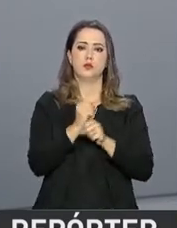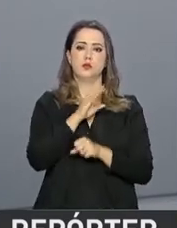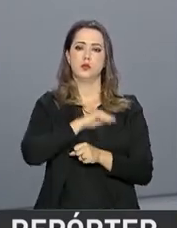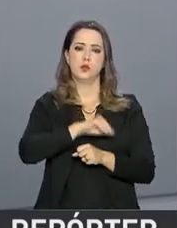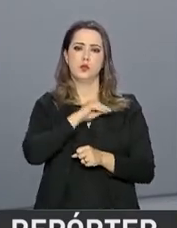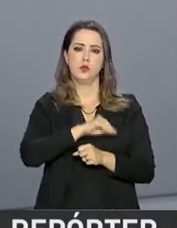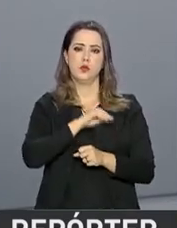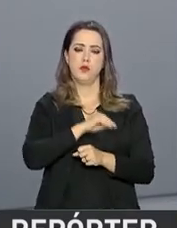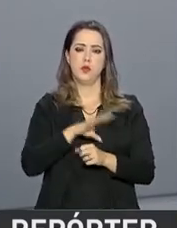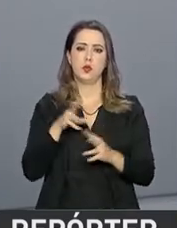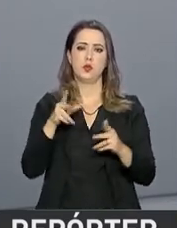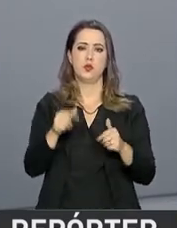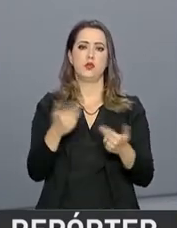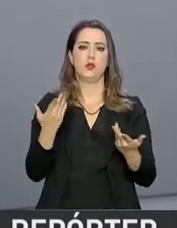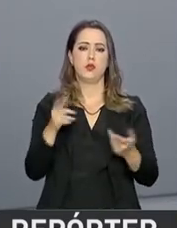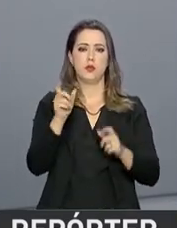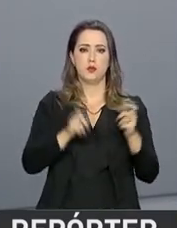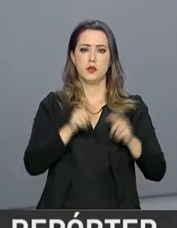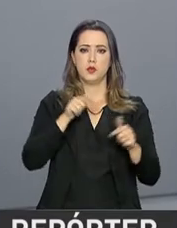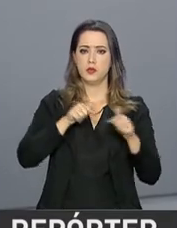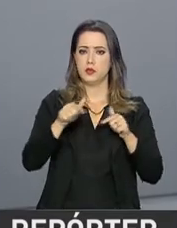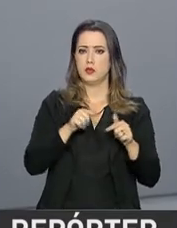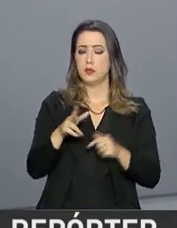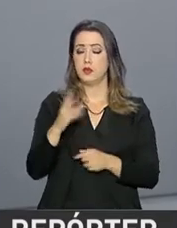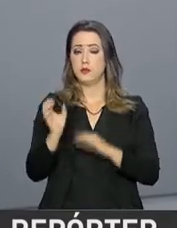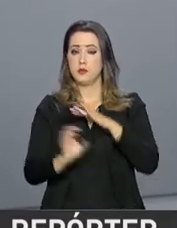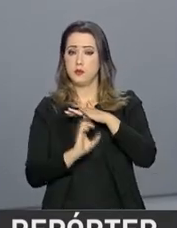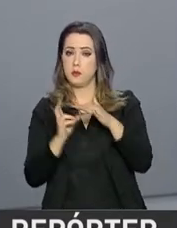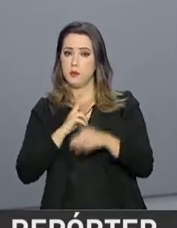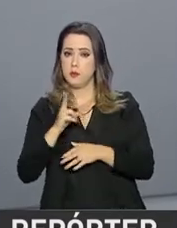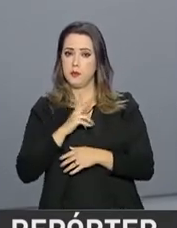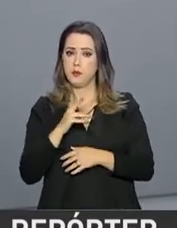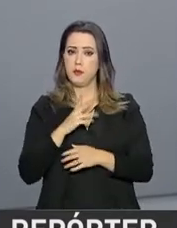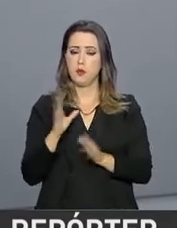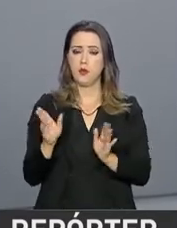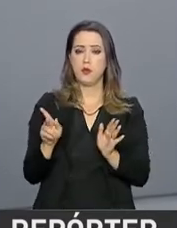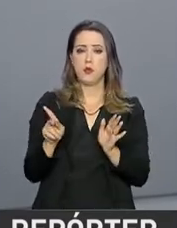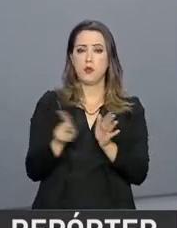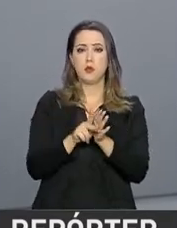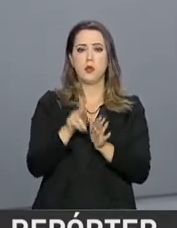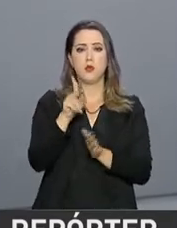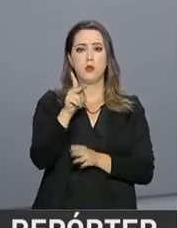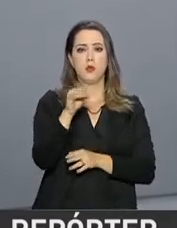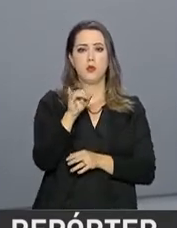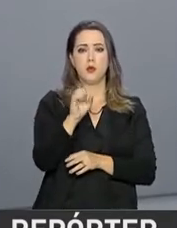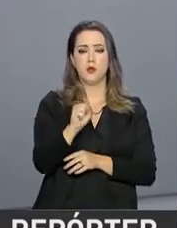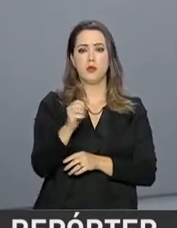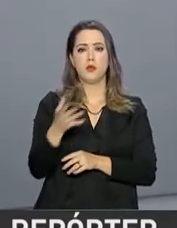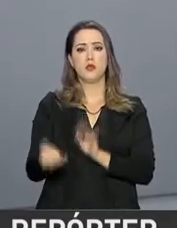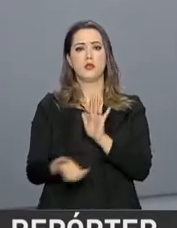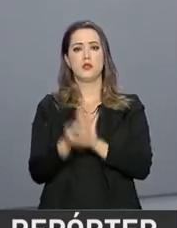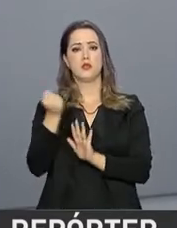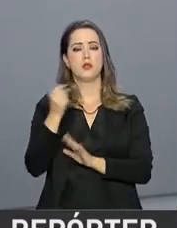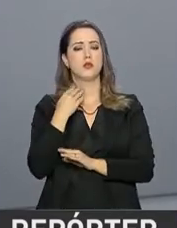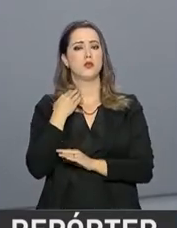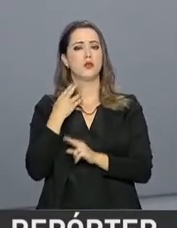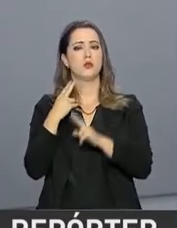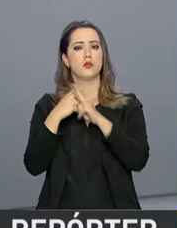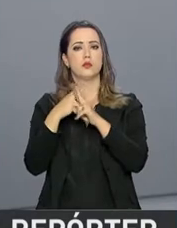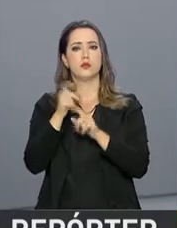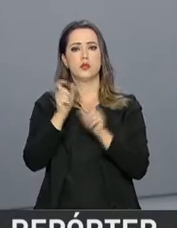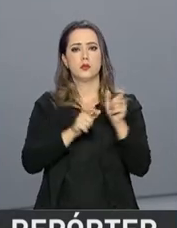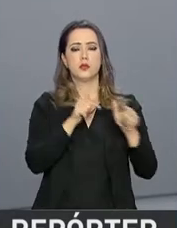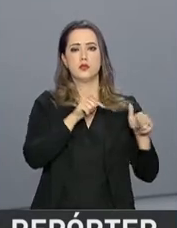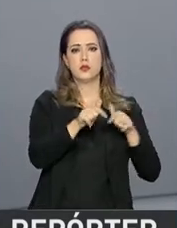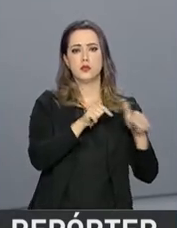recebe o valor cheio os empregados da iniciativa privada vinculados ao pis sacam o dinheiro na caixa econômica para os funcionários